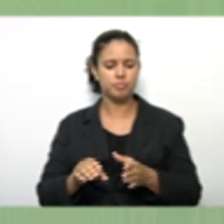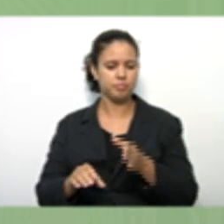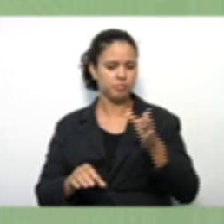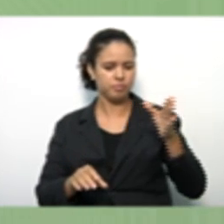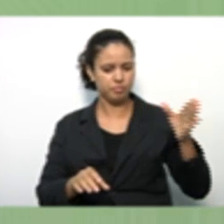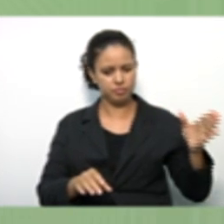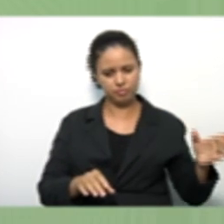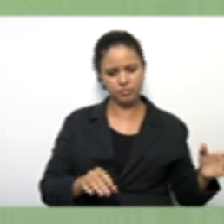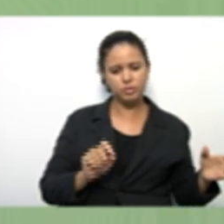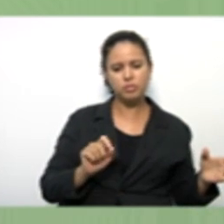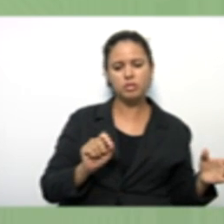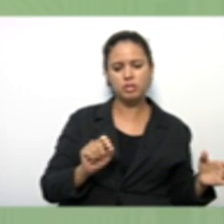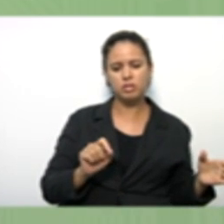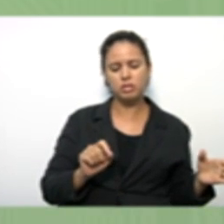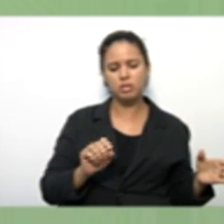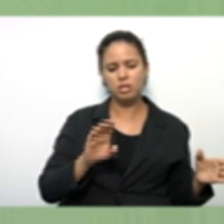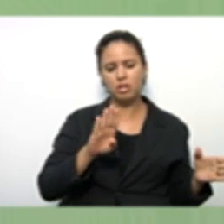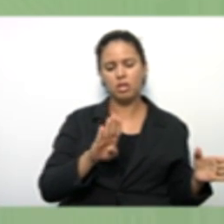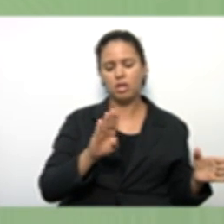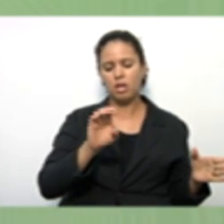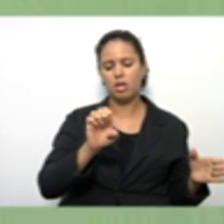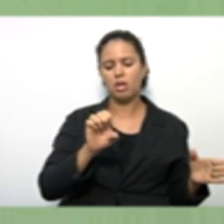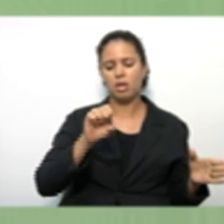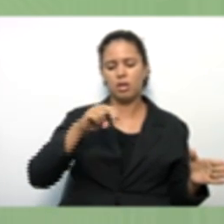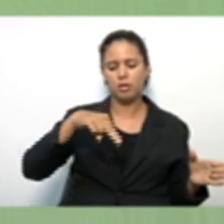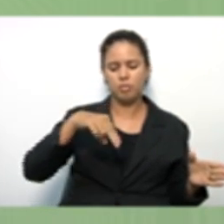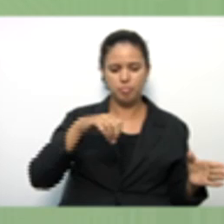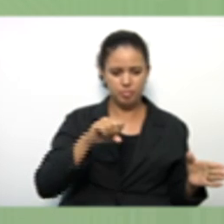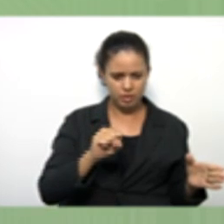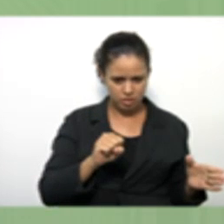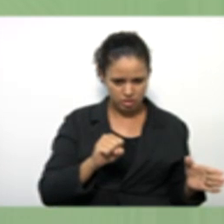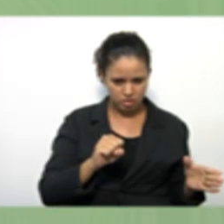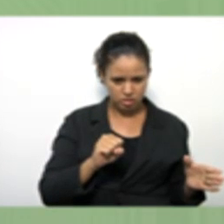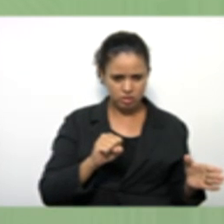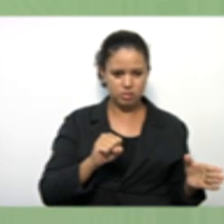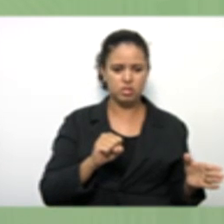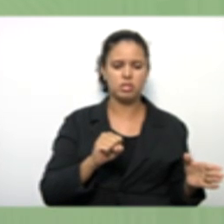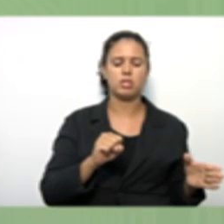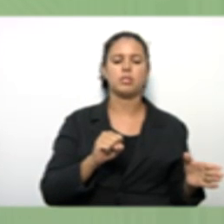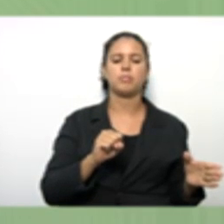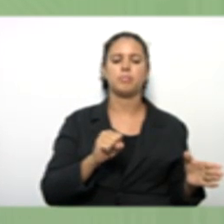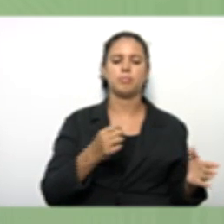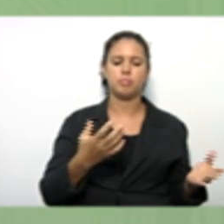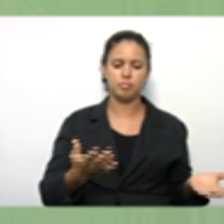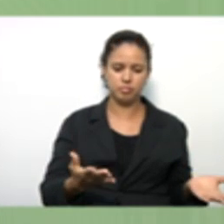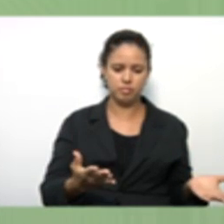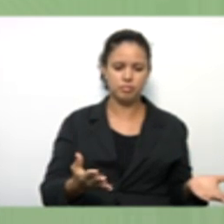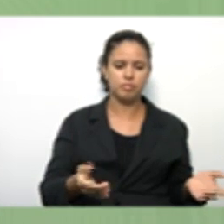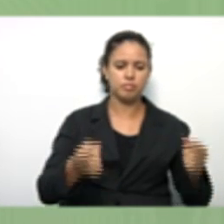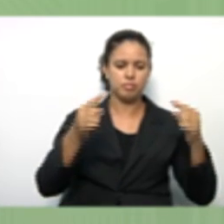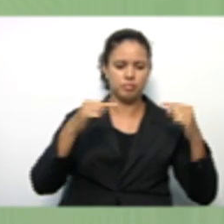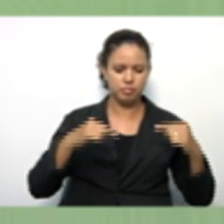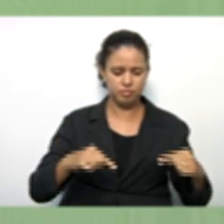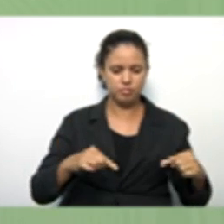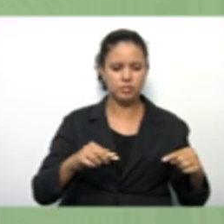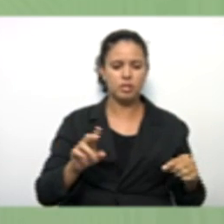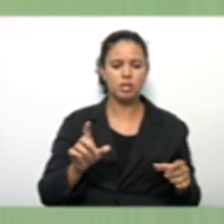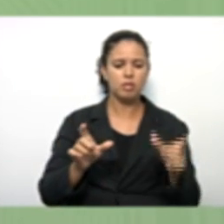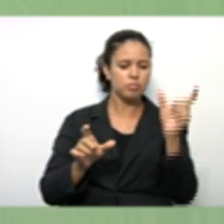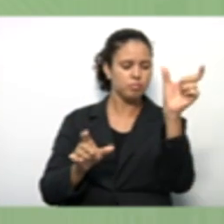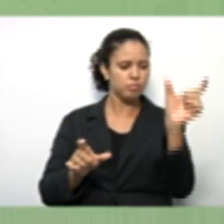e direitos, isso se chama ativo. O conjunto desses bens e direitos se